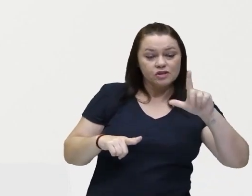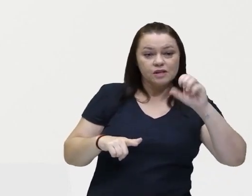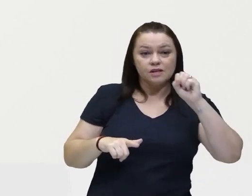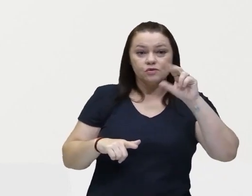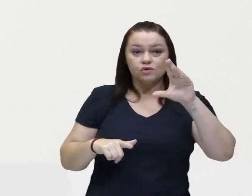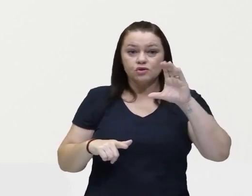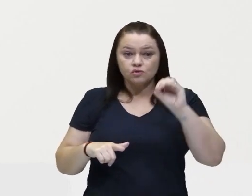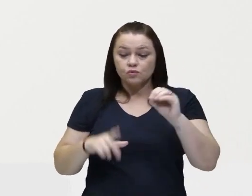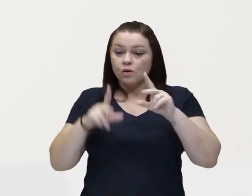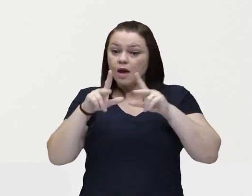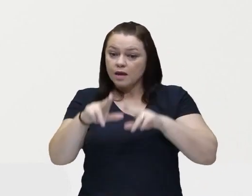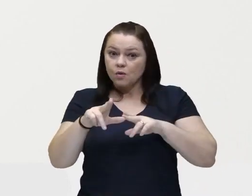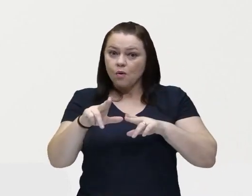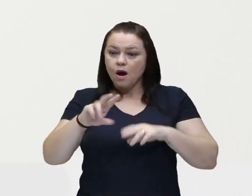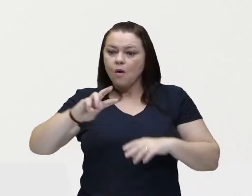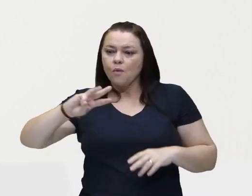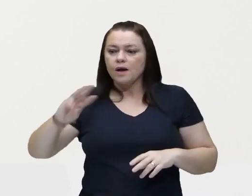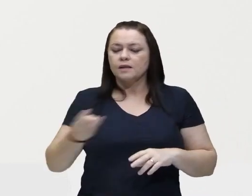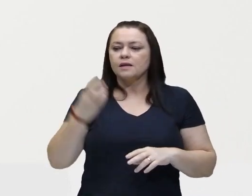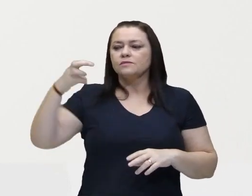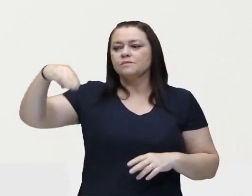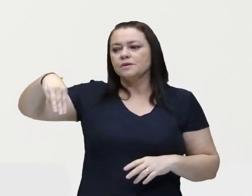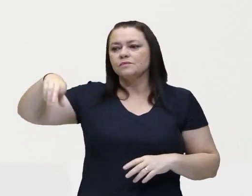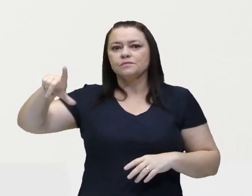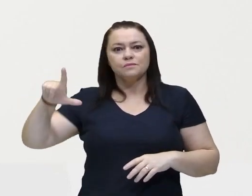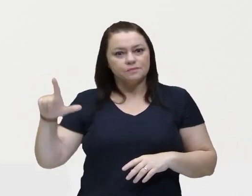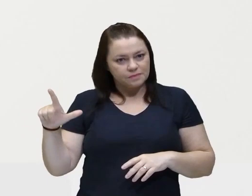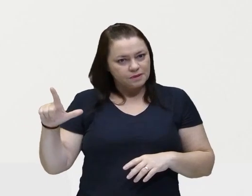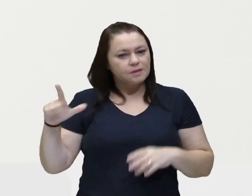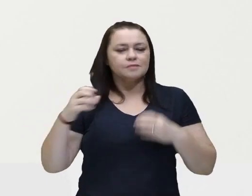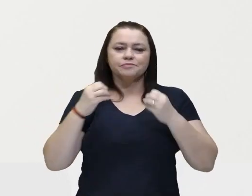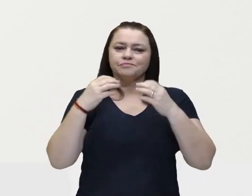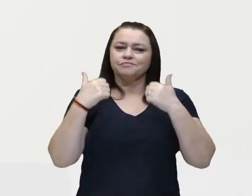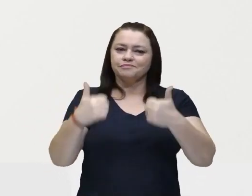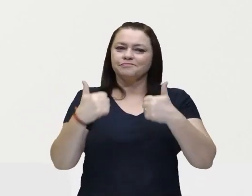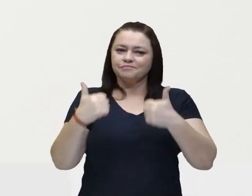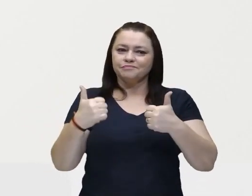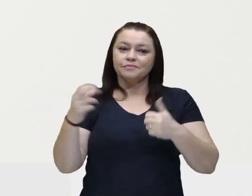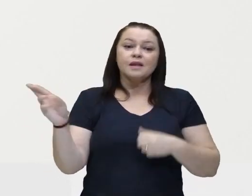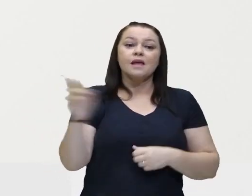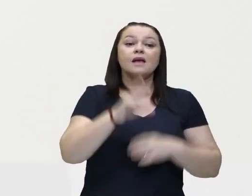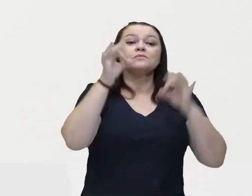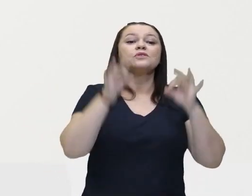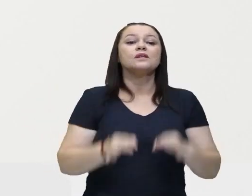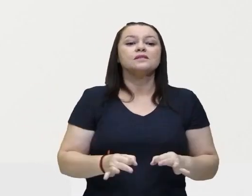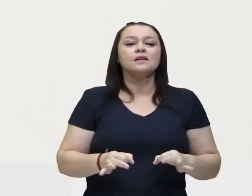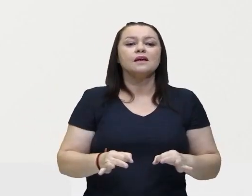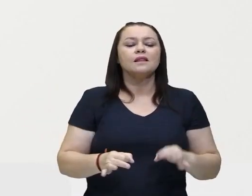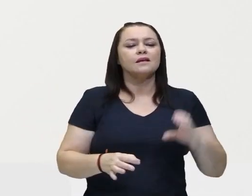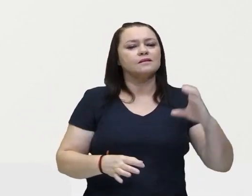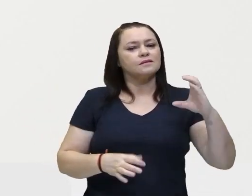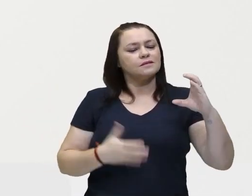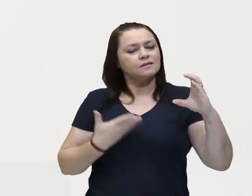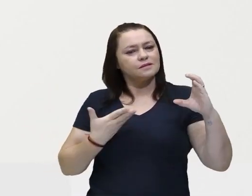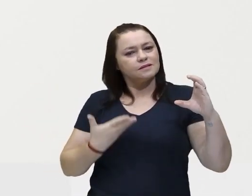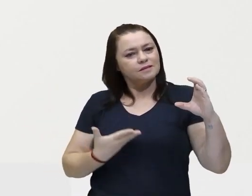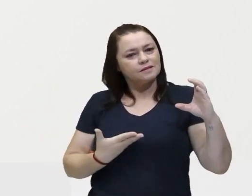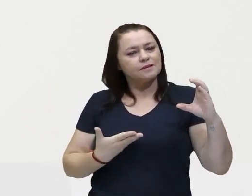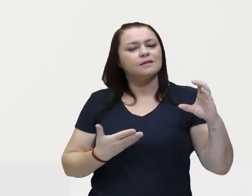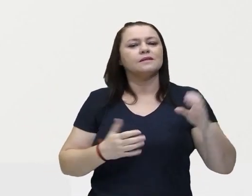equivalentes a 3.000 mililitros. Muito bem. Então, a resposta é o quê? A